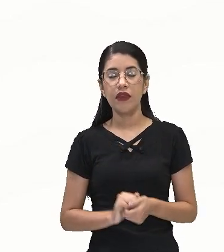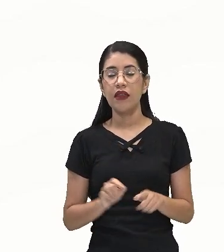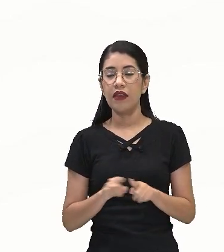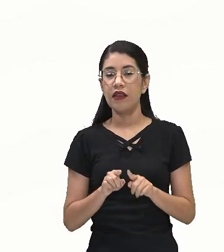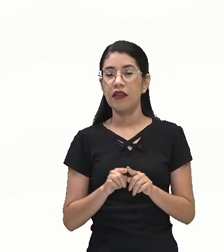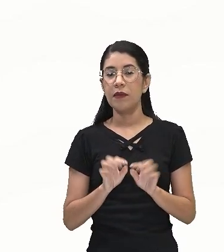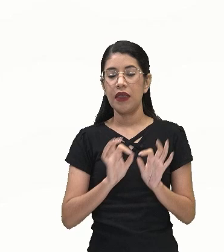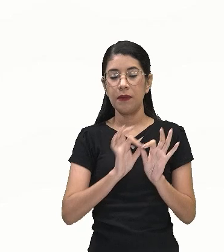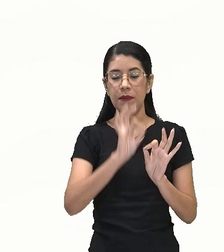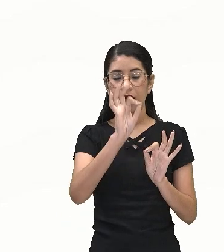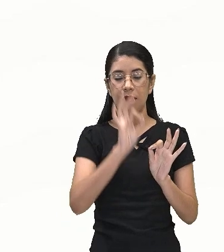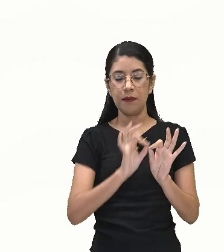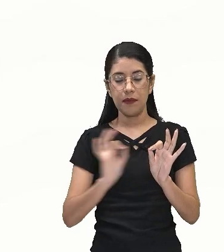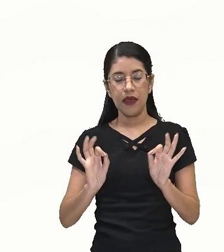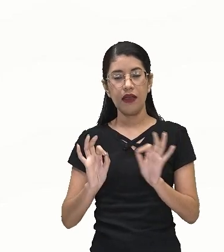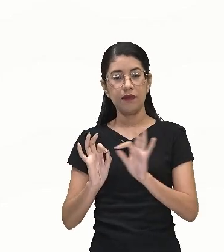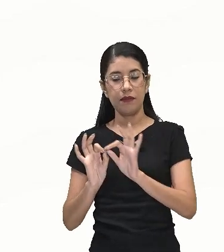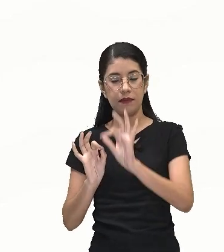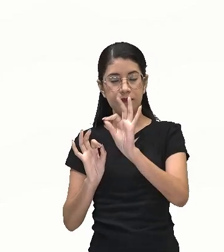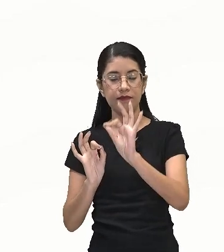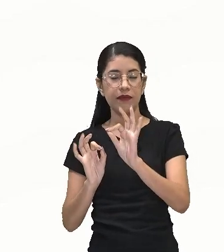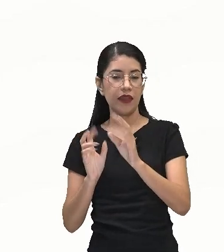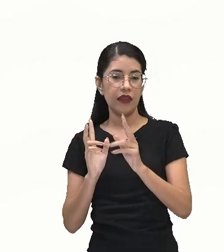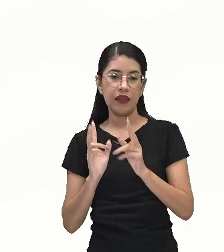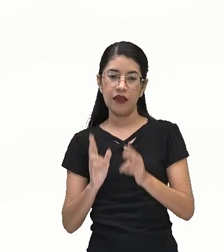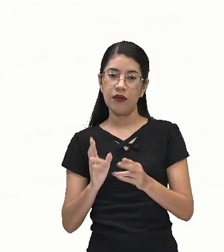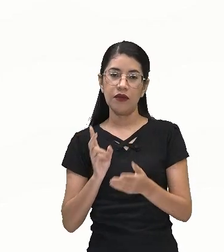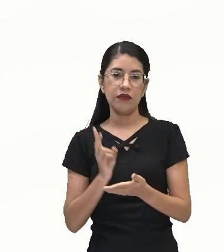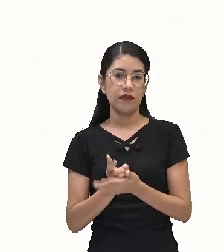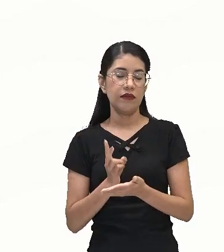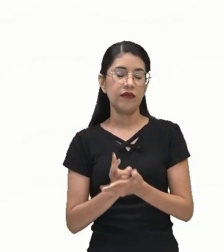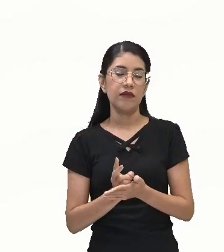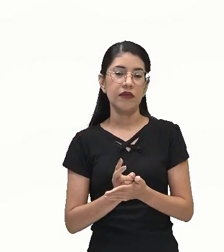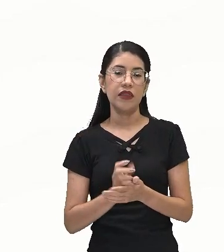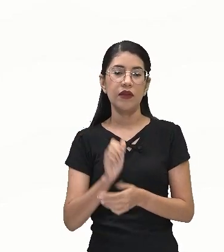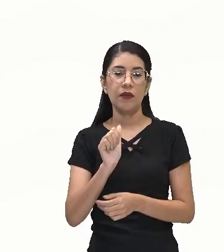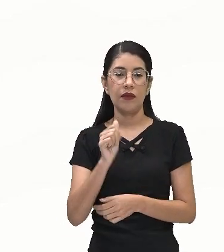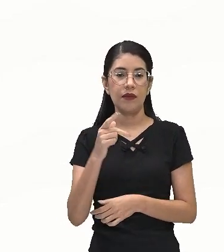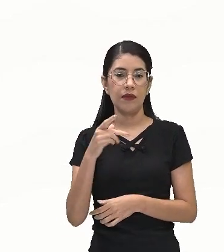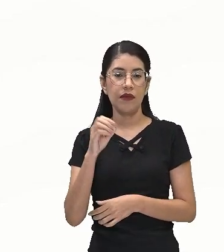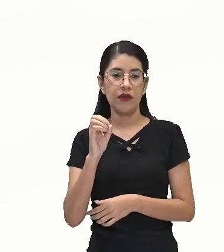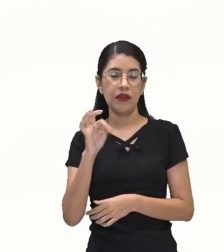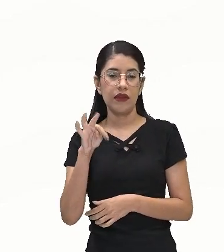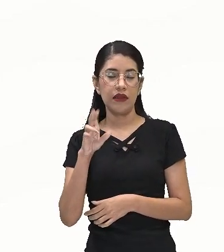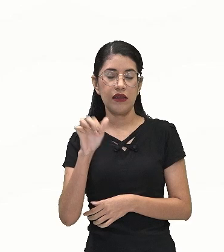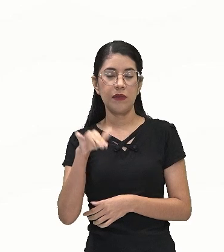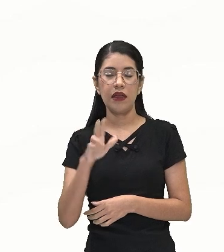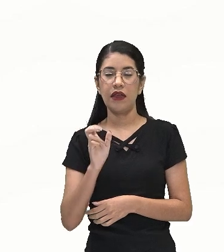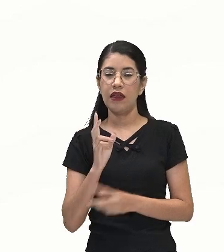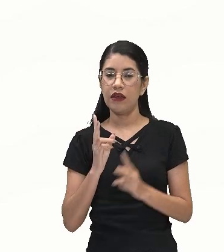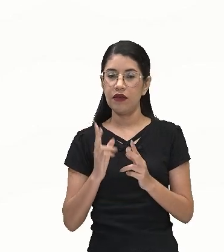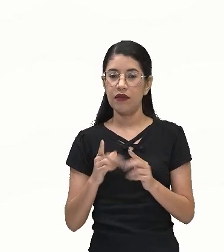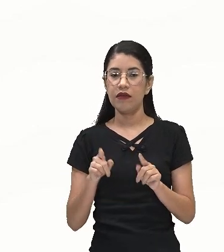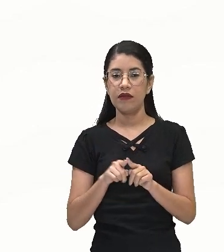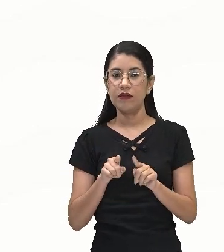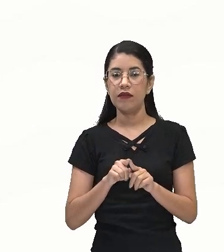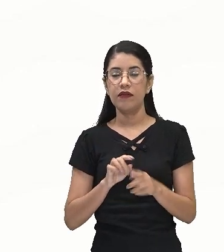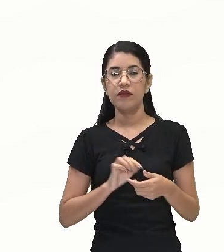lado vai ser sempre a mesma e teremos ali o nosso apótema, que sempre será o mesmo, independente de qualquer lado que a gente